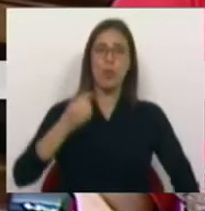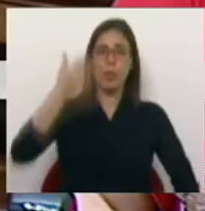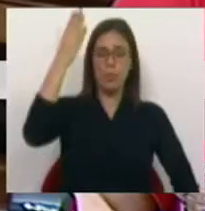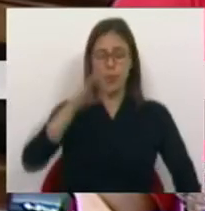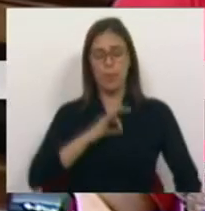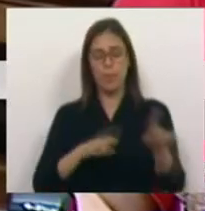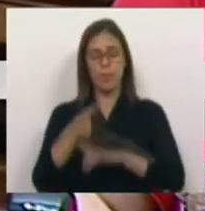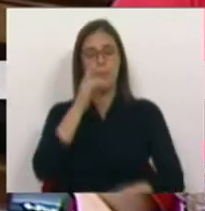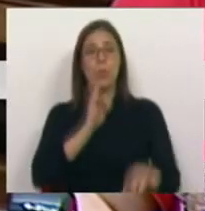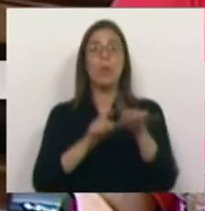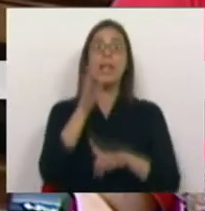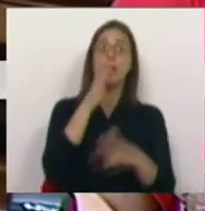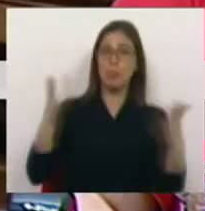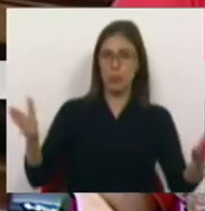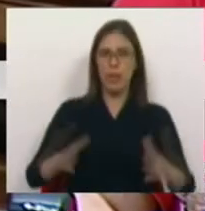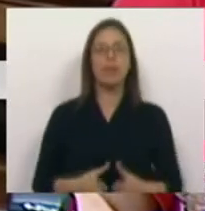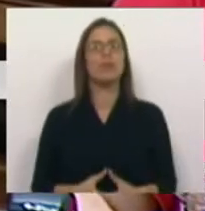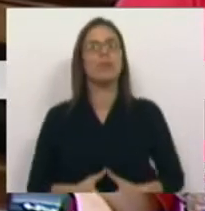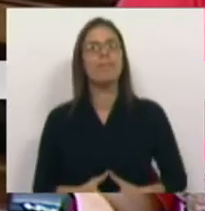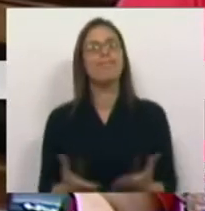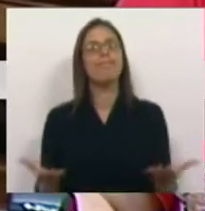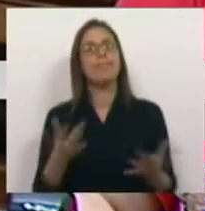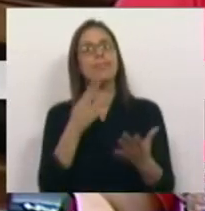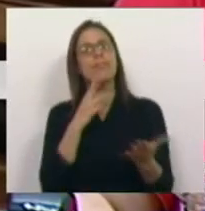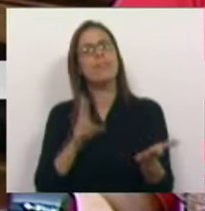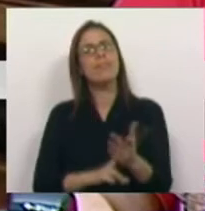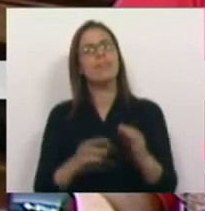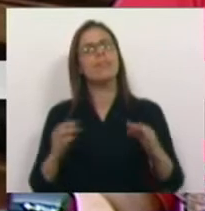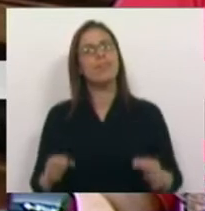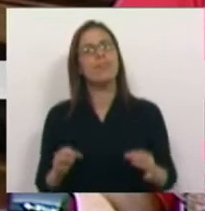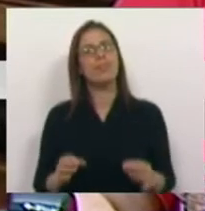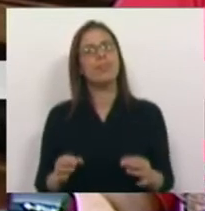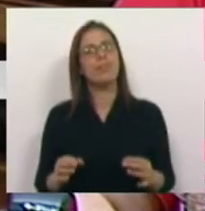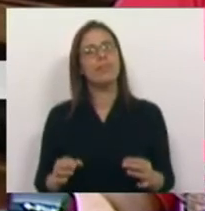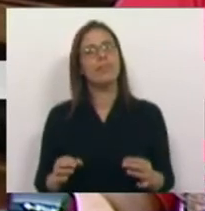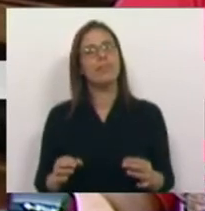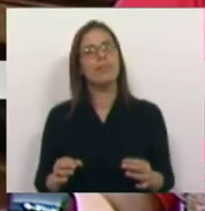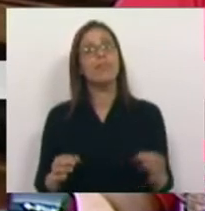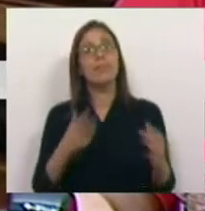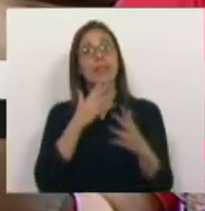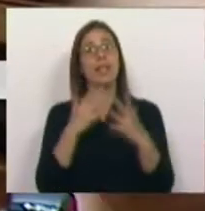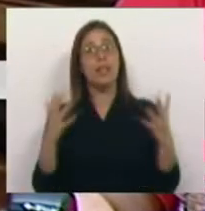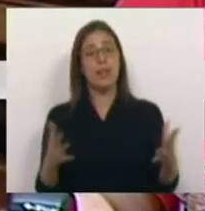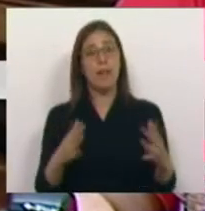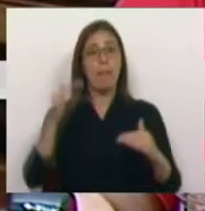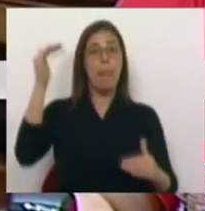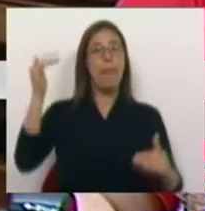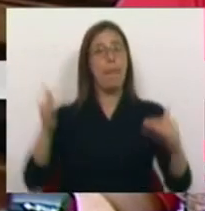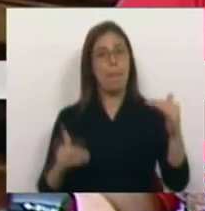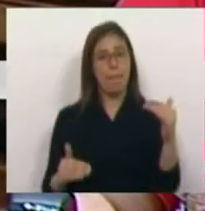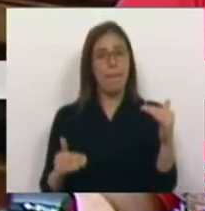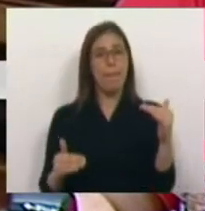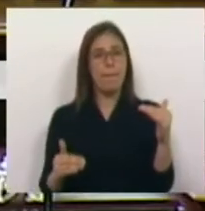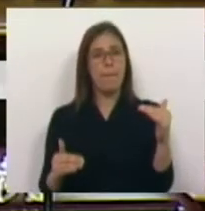Presidente, senhoras deputadas, senhores deputados, o que é facto é que as enormes